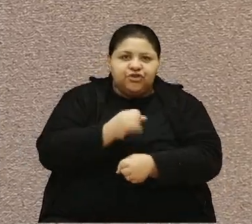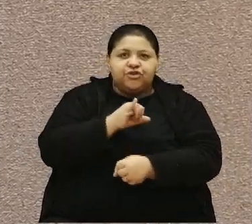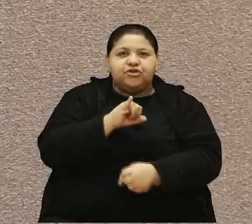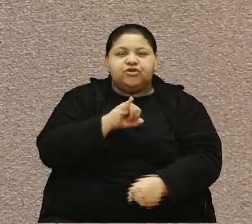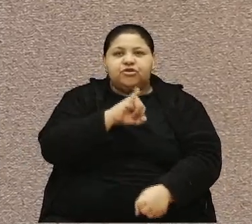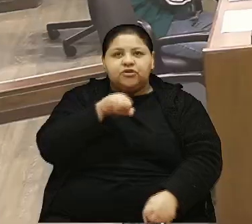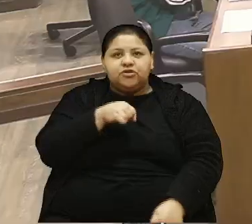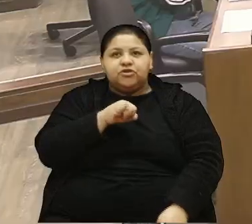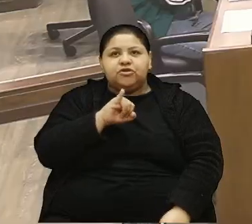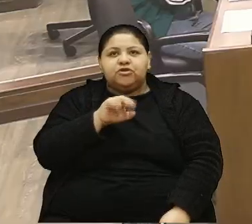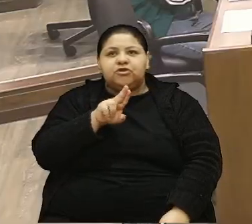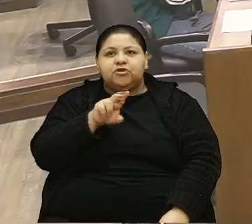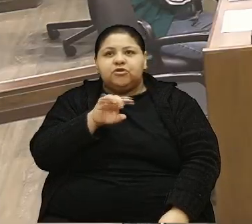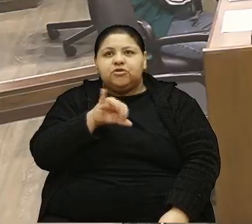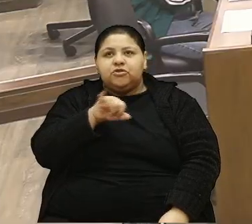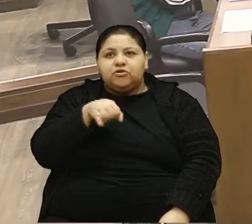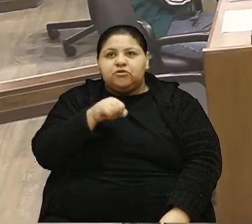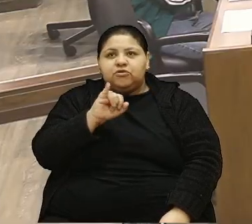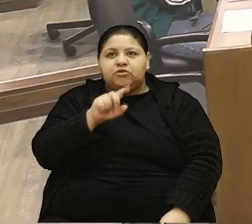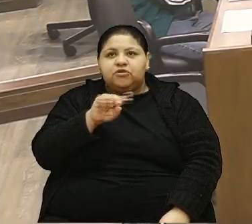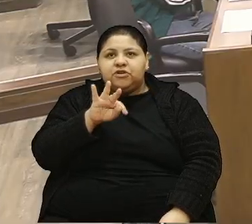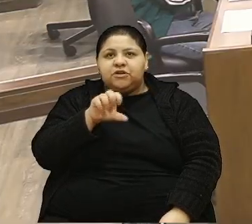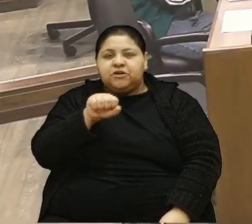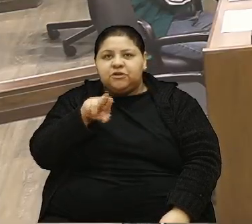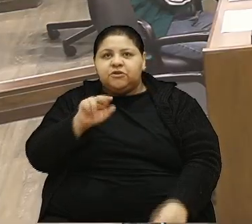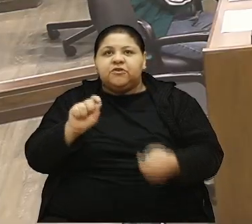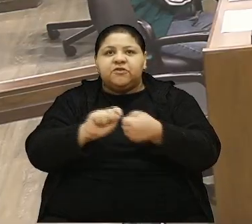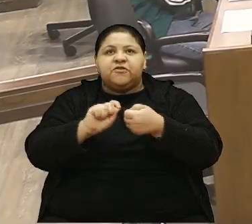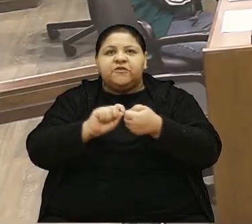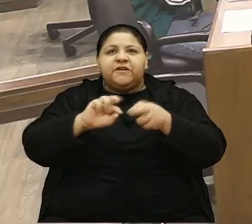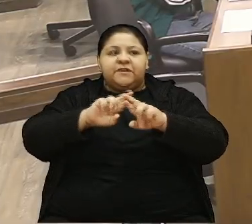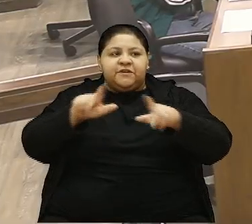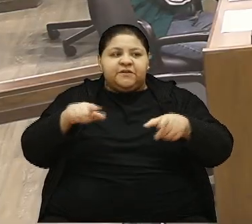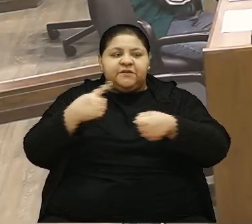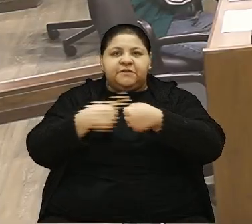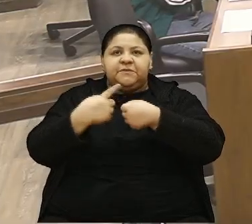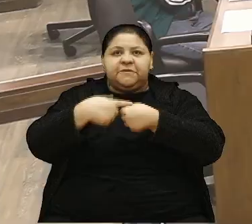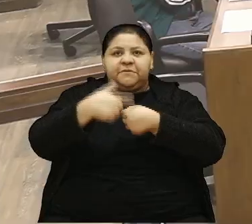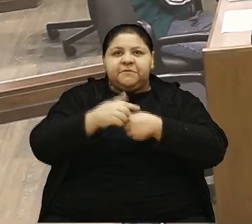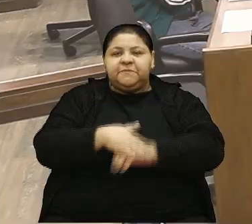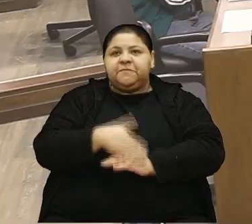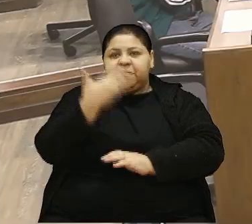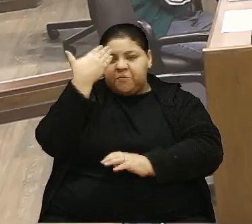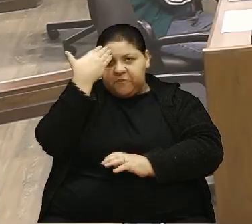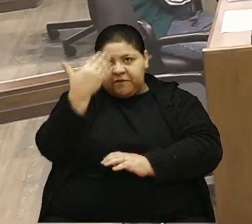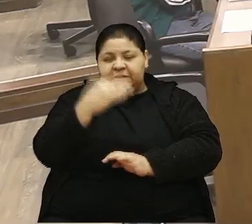obrigado. Obrigado, vereador Ramon. Com a palavra, vereador Cristiano Becker.